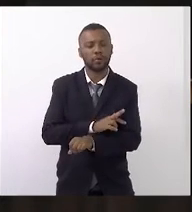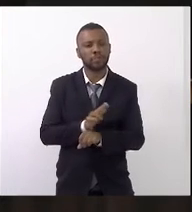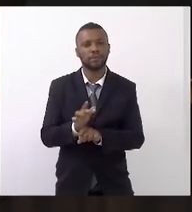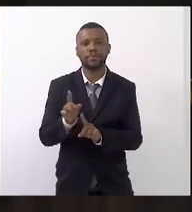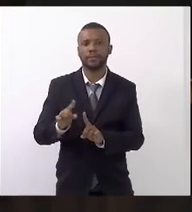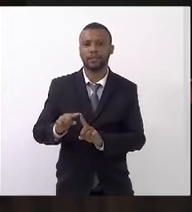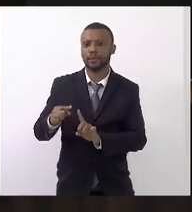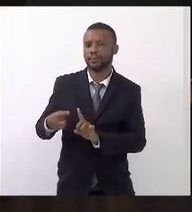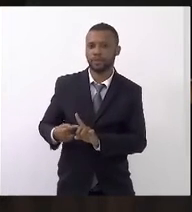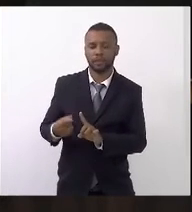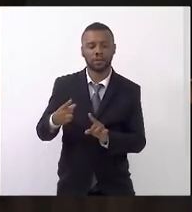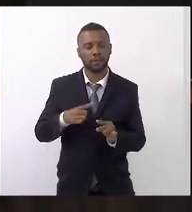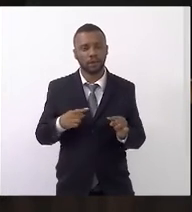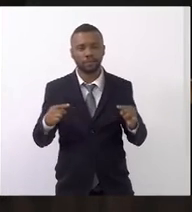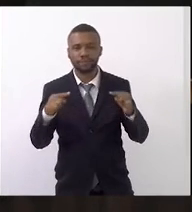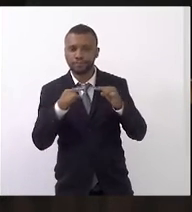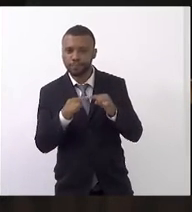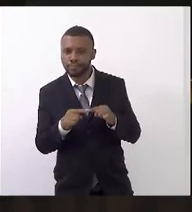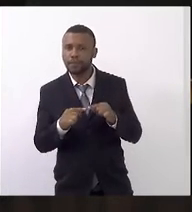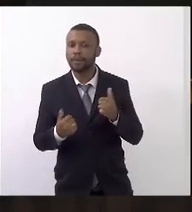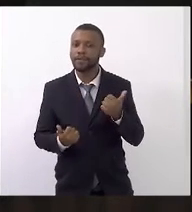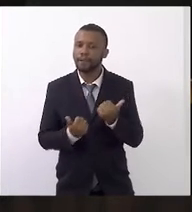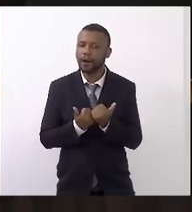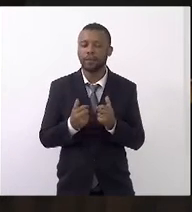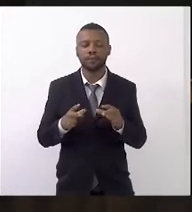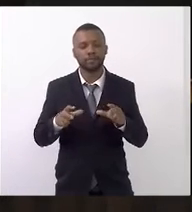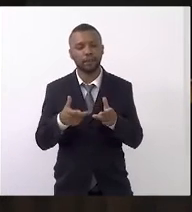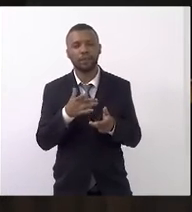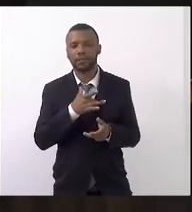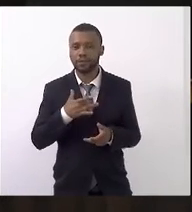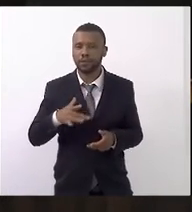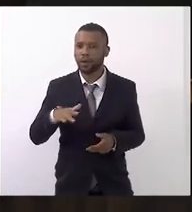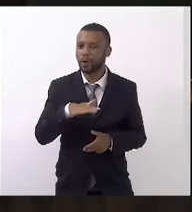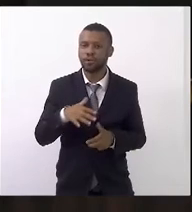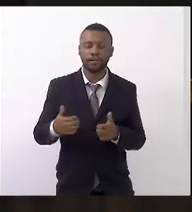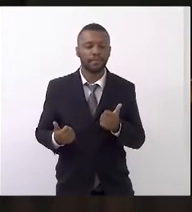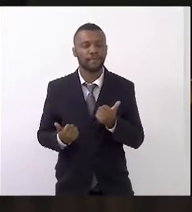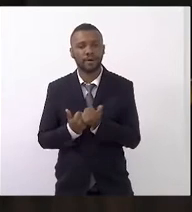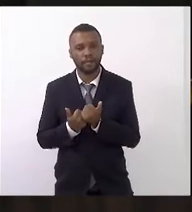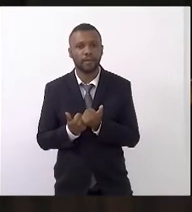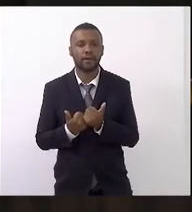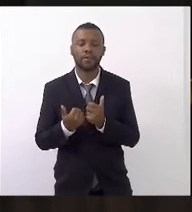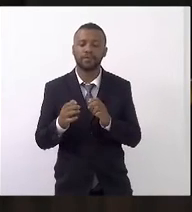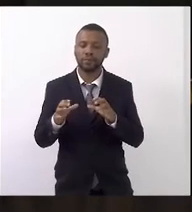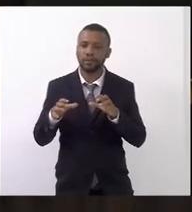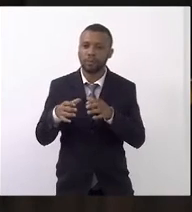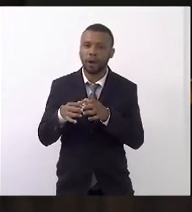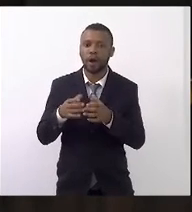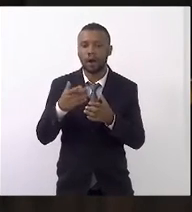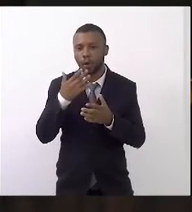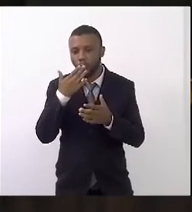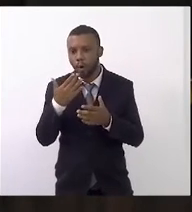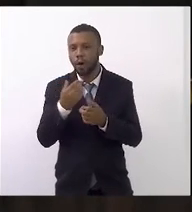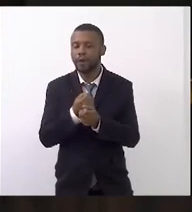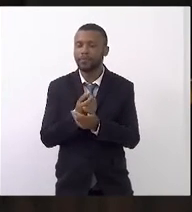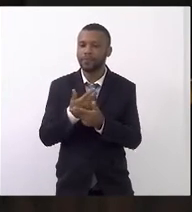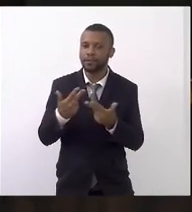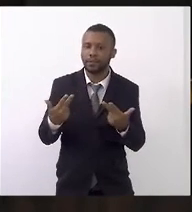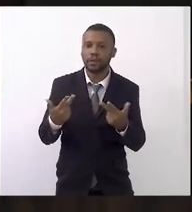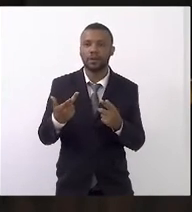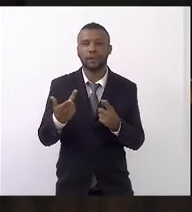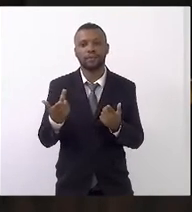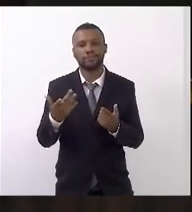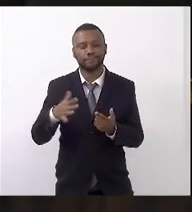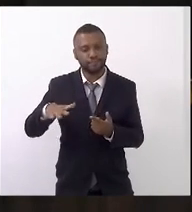pela constitucionalidade da saúde favorável de combate às discriminações por conceito de raça, cor, etnia, religião e procedência nacional é